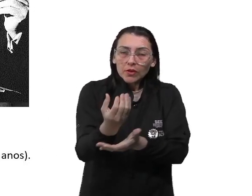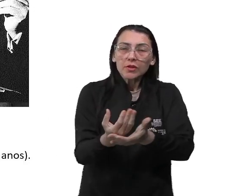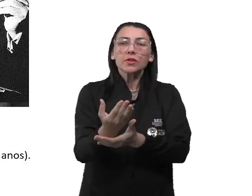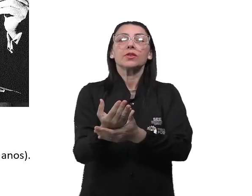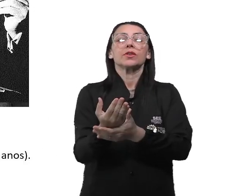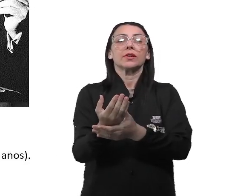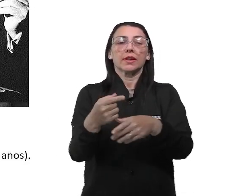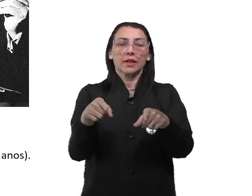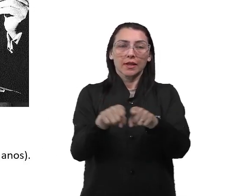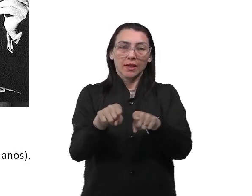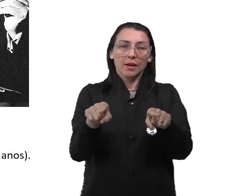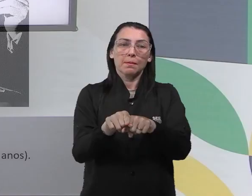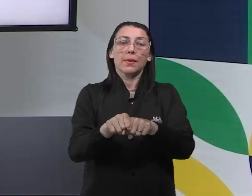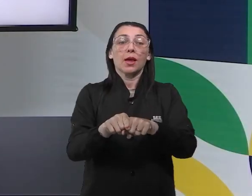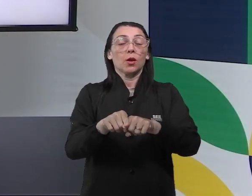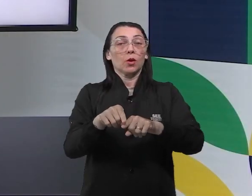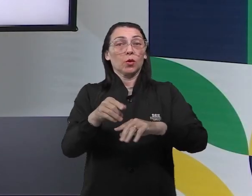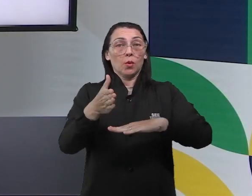do modernismo.